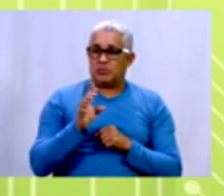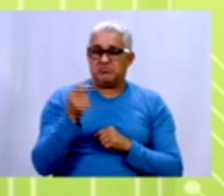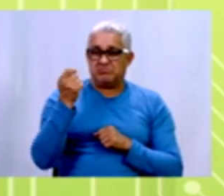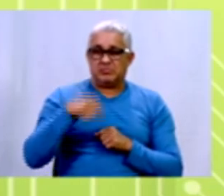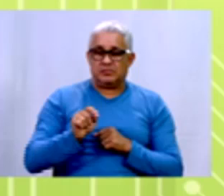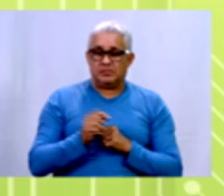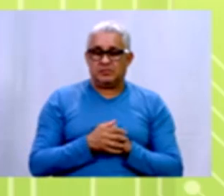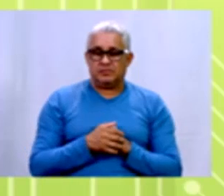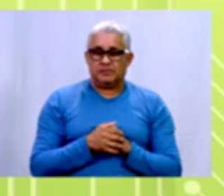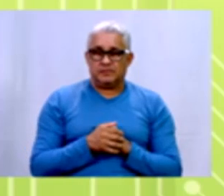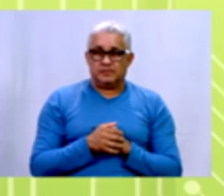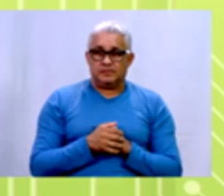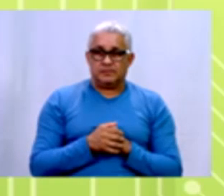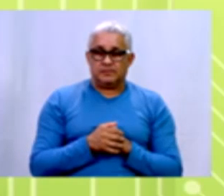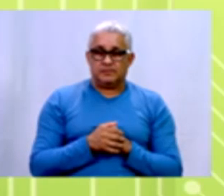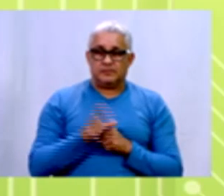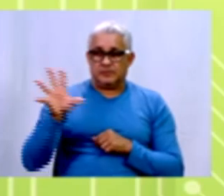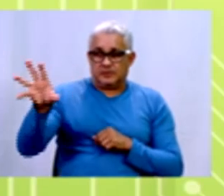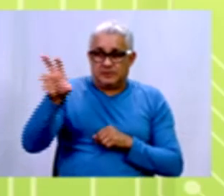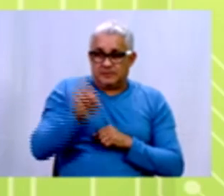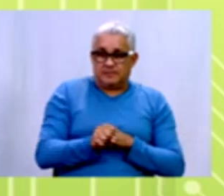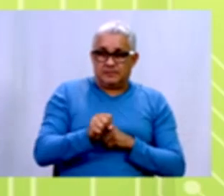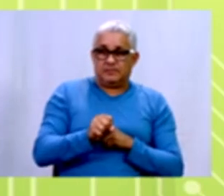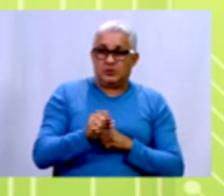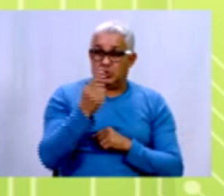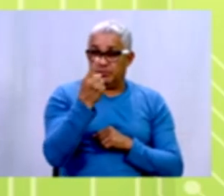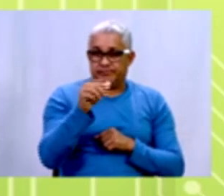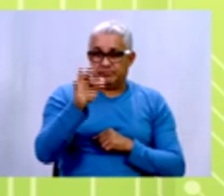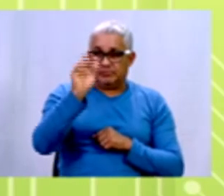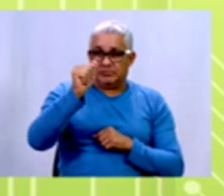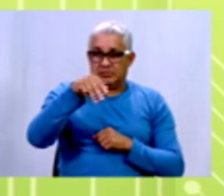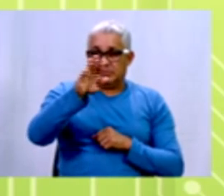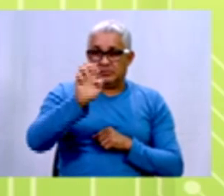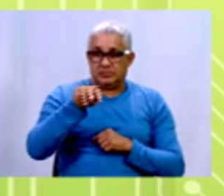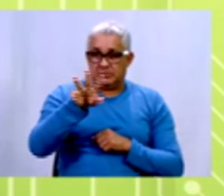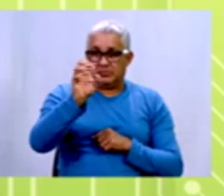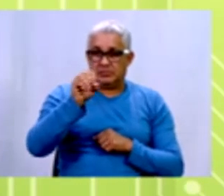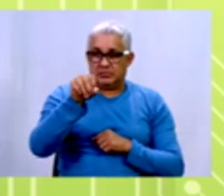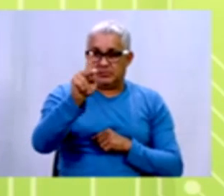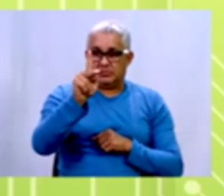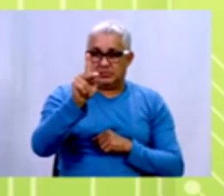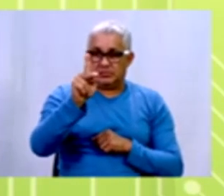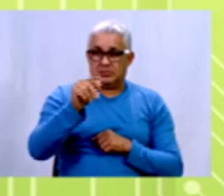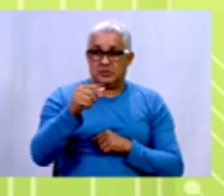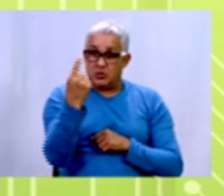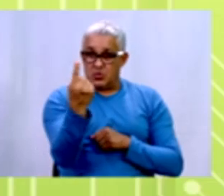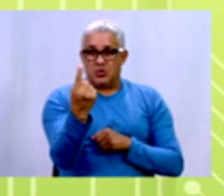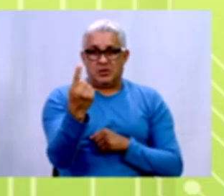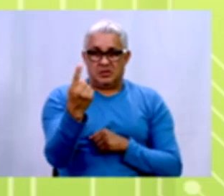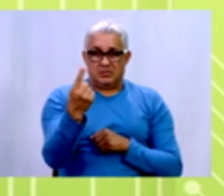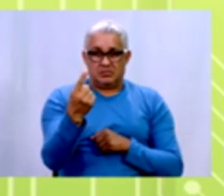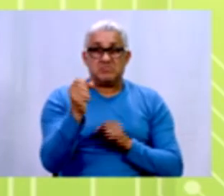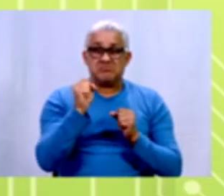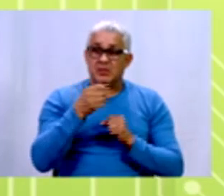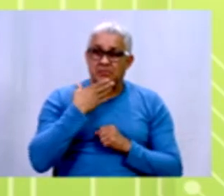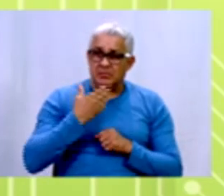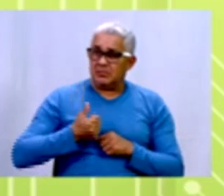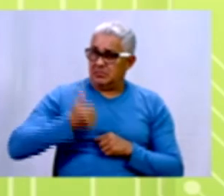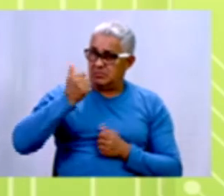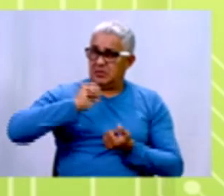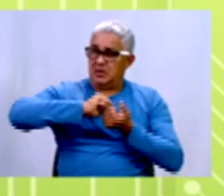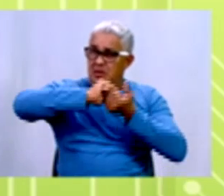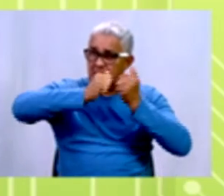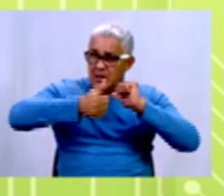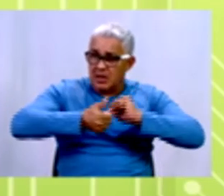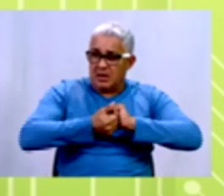precisamos adotarmos um framework único. Ele pode ser melhorado, ele pode ser